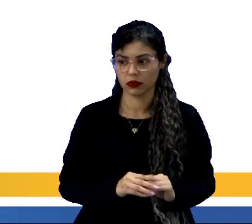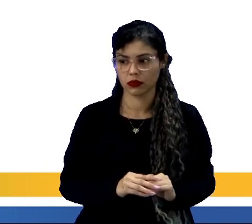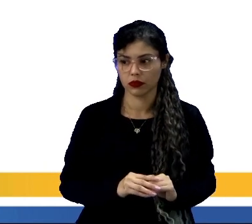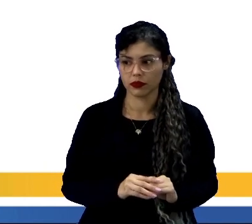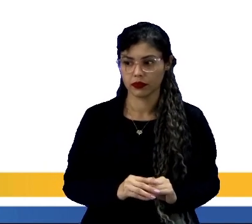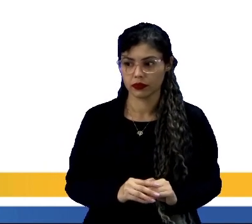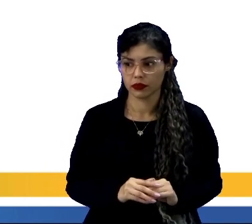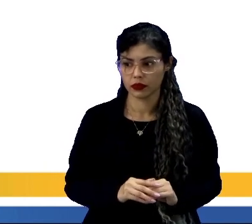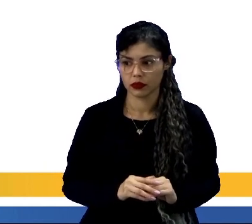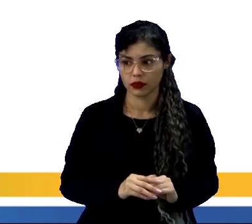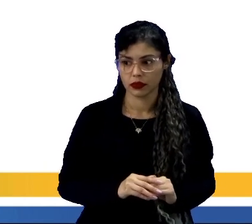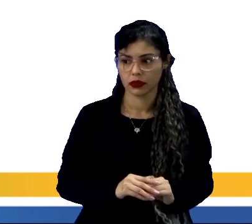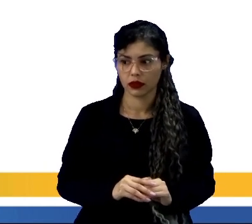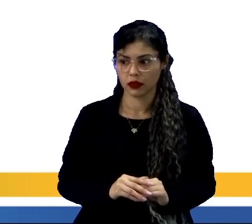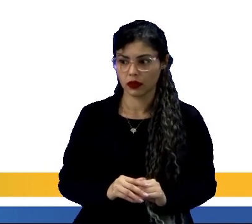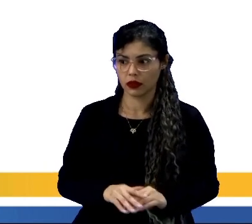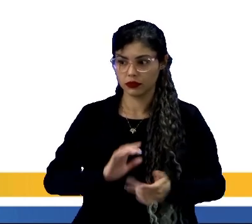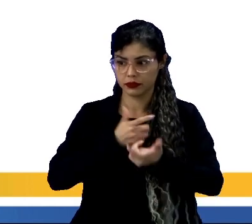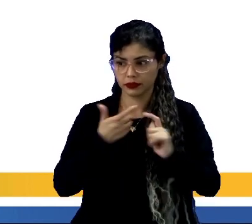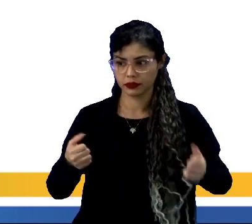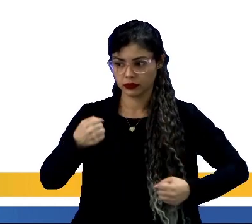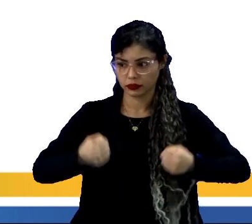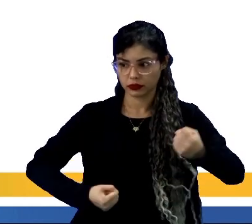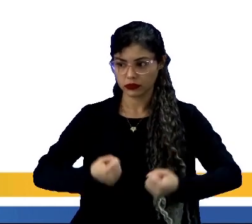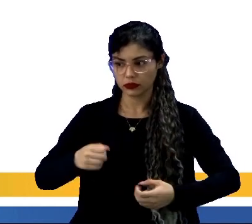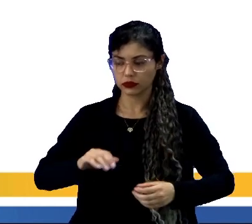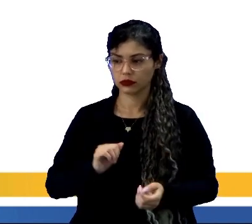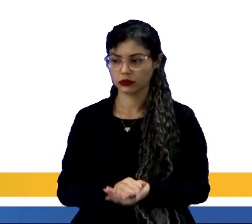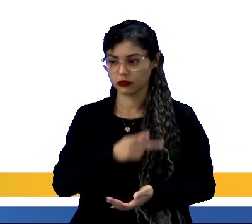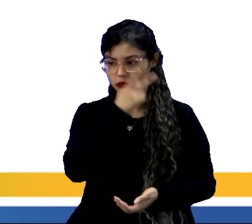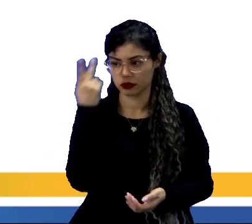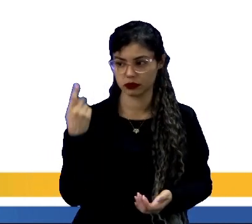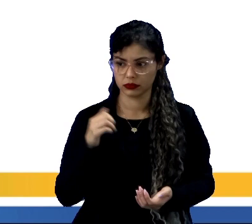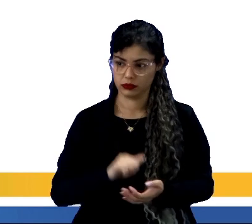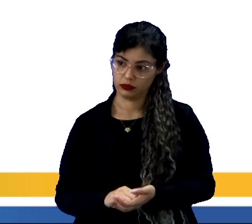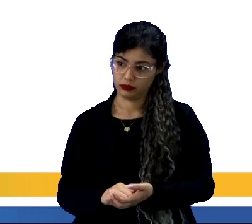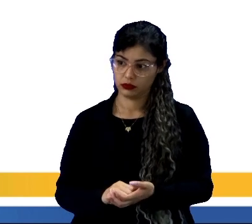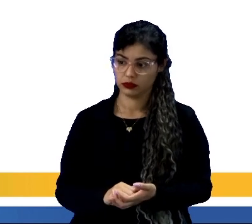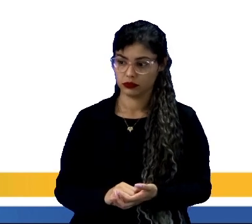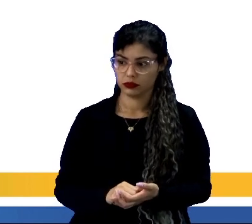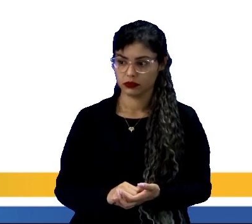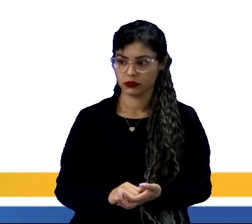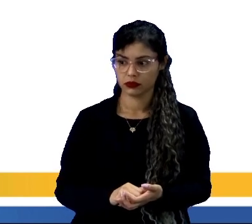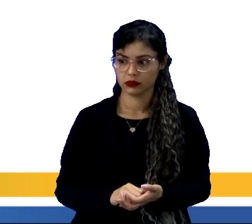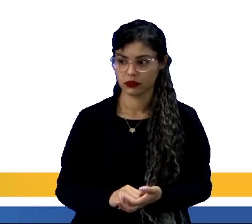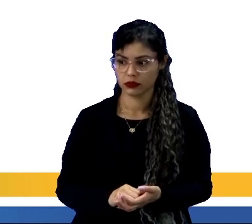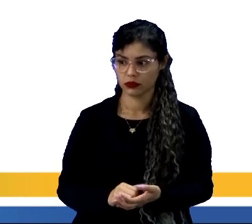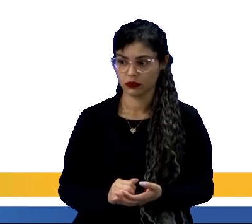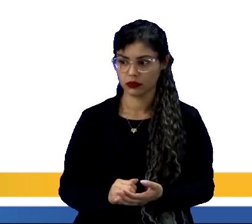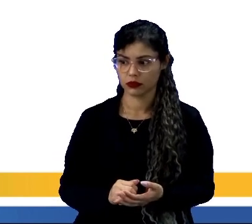miudamente. 8. Brasil. Grande carro para transporte de pessoas, de